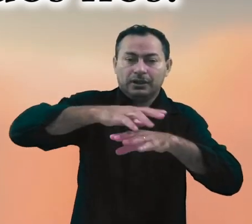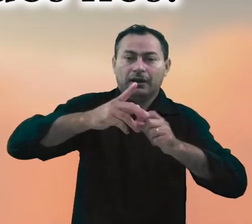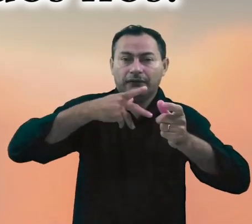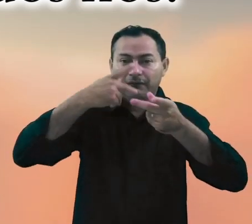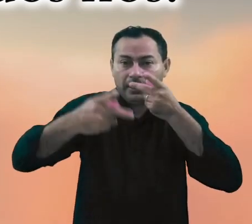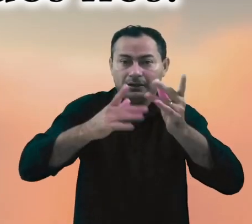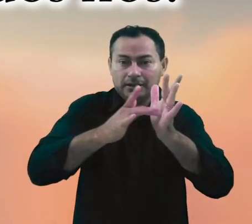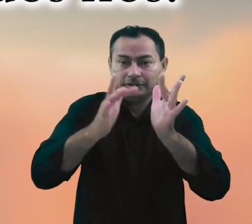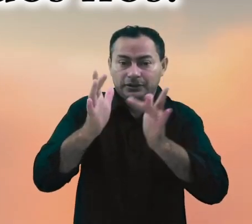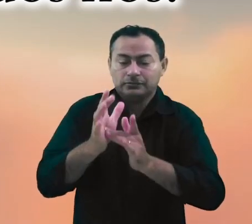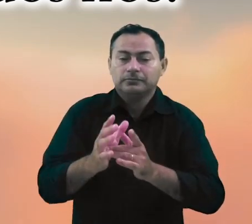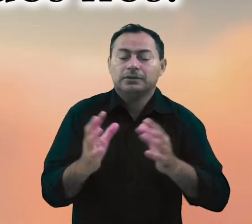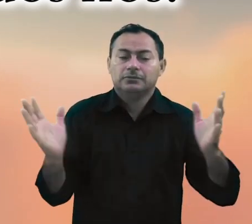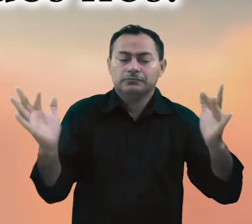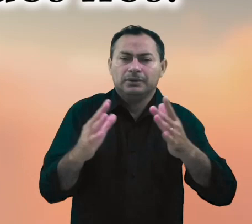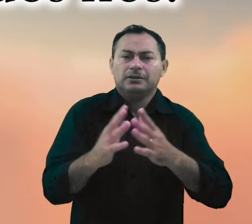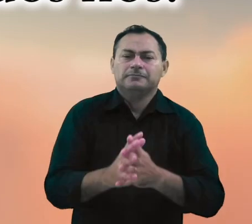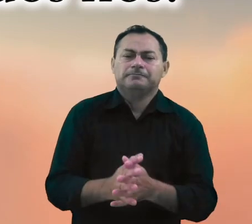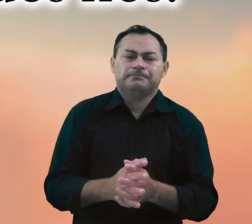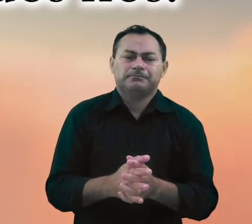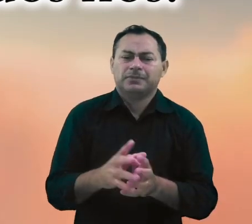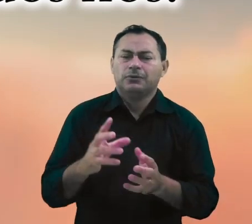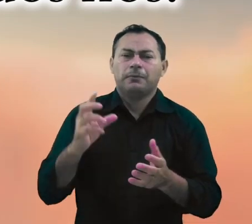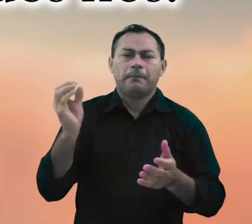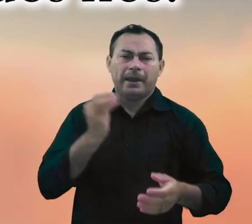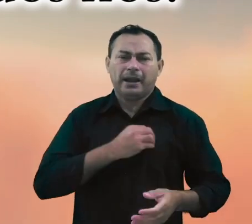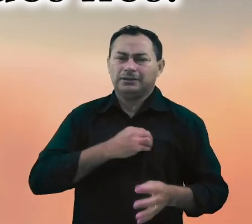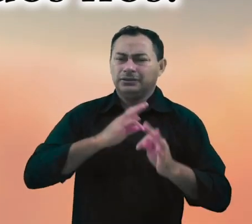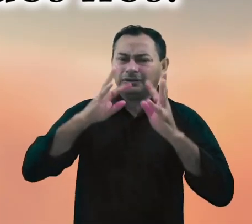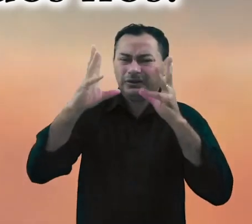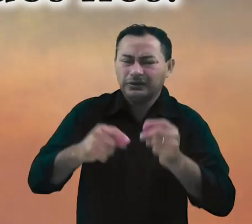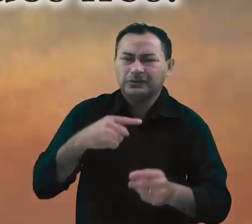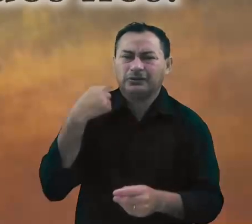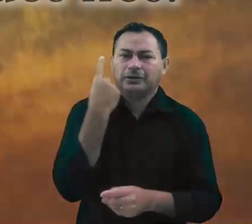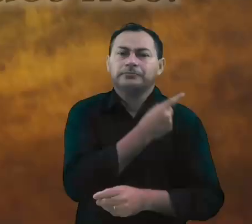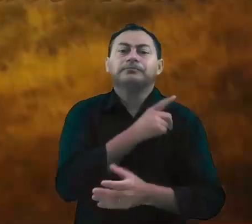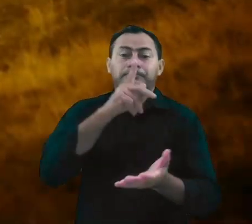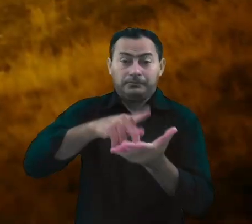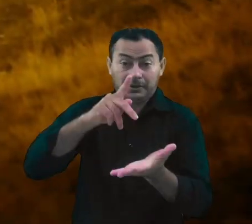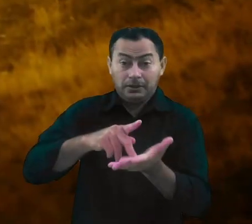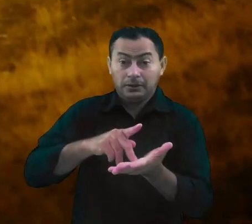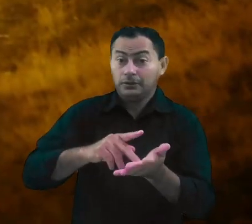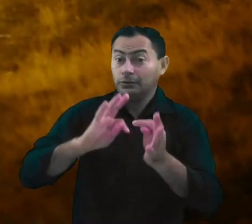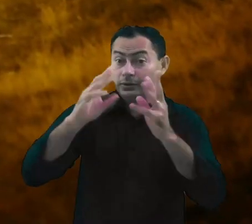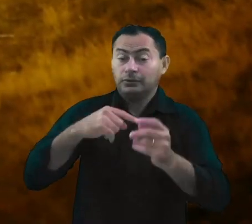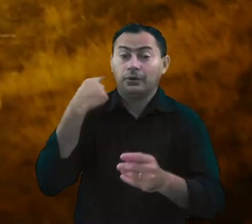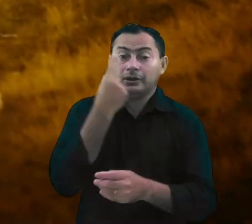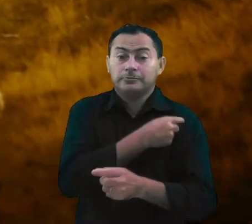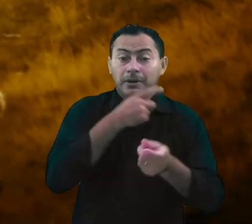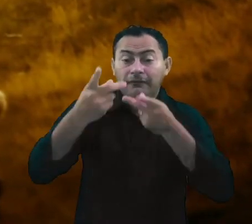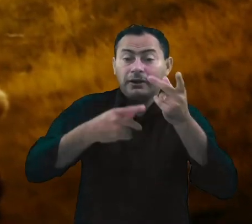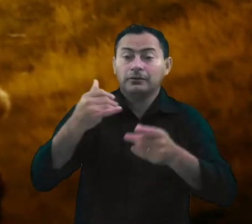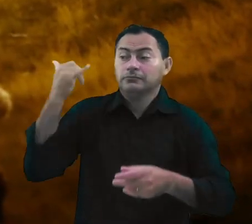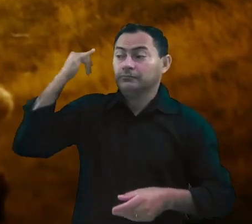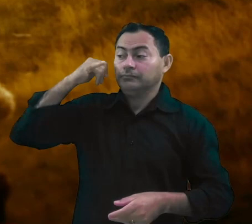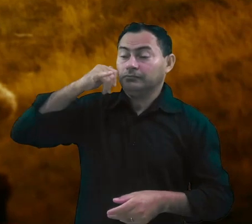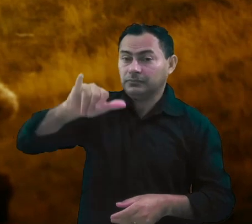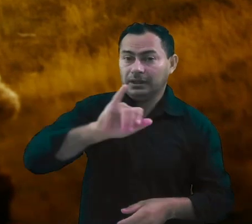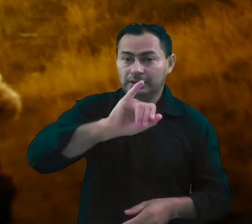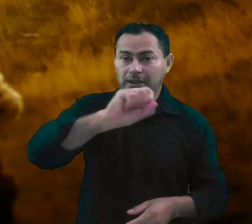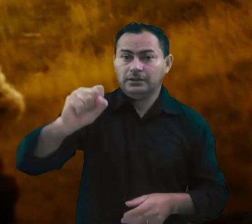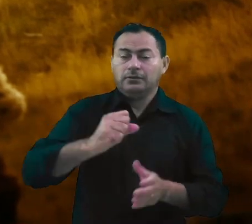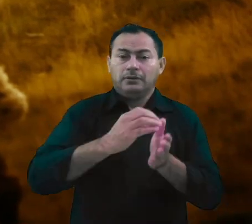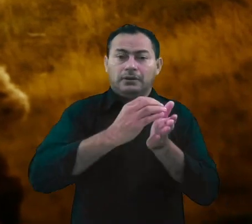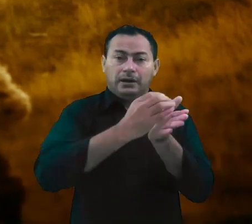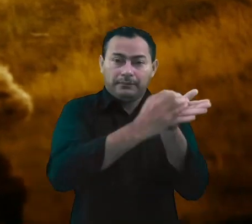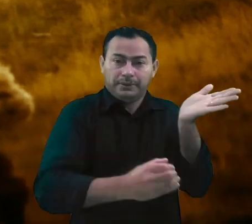ele, referindo-se a Jesus, a iniquidade de todos nós. É verdade, todos nós, conforme afirma o profeta Isaías,